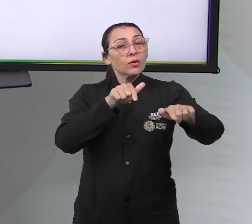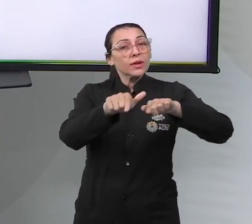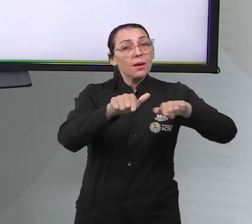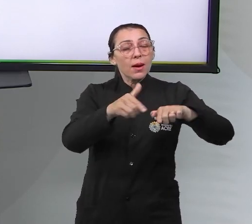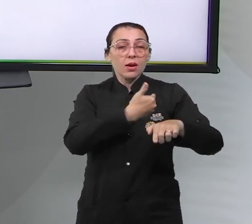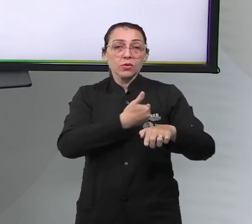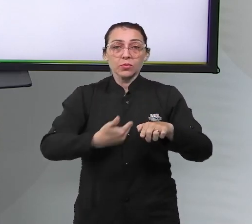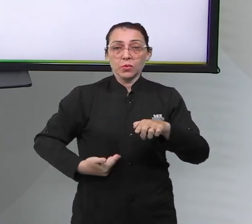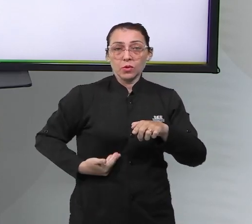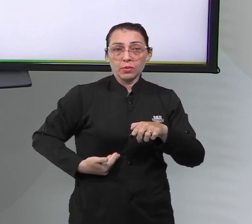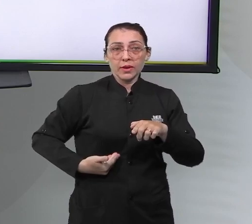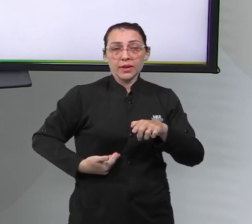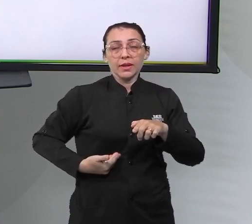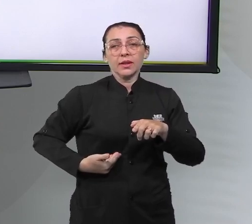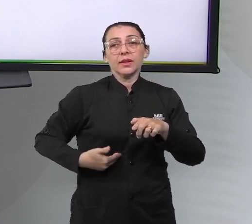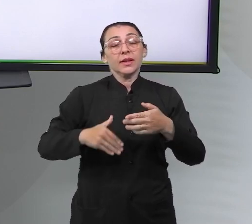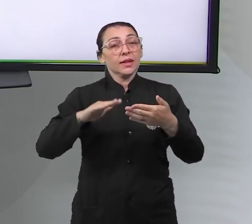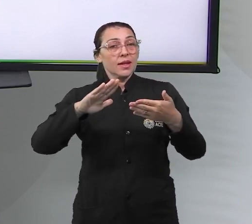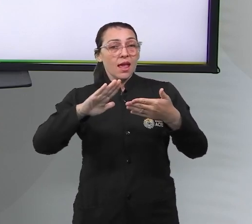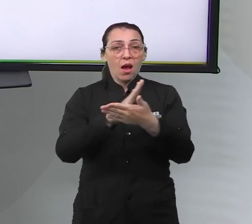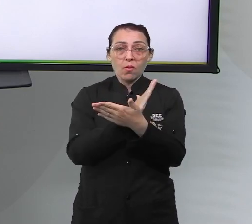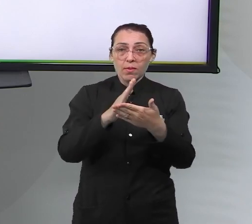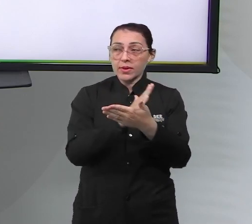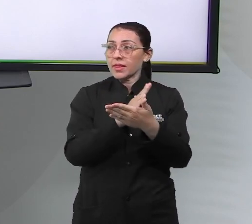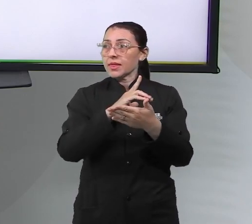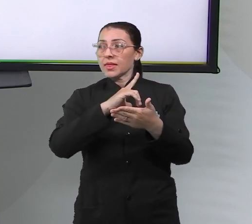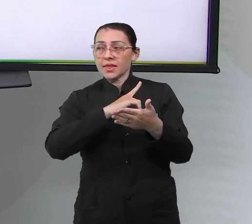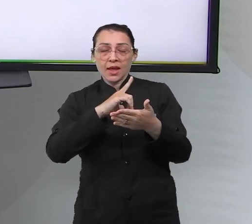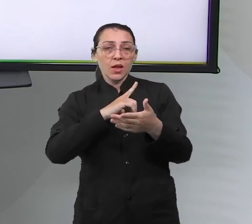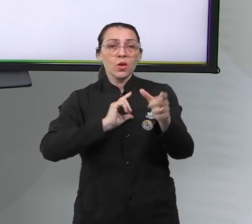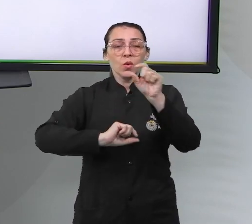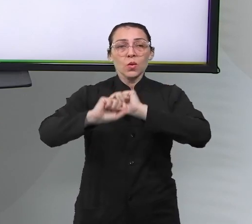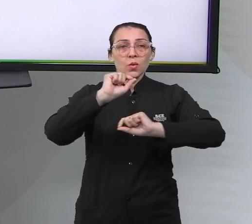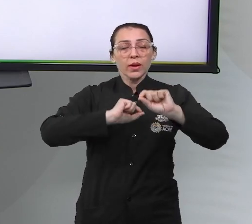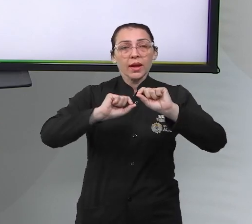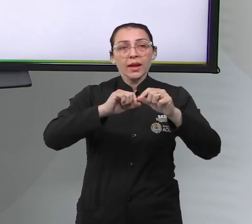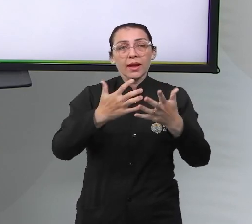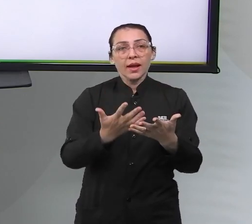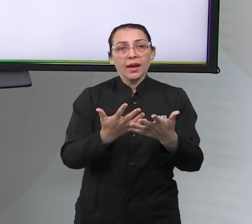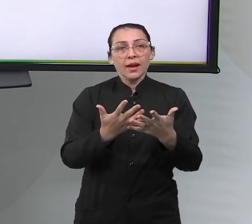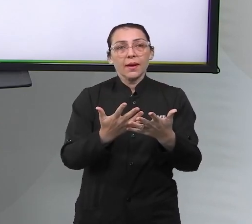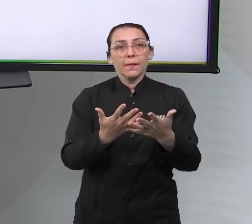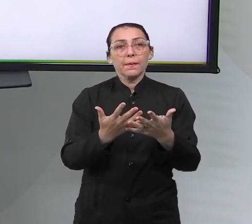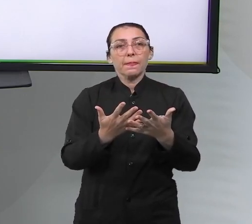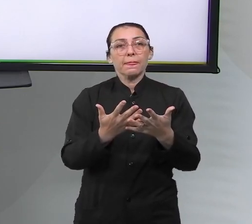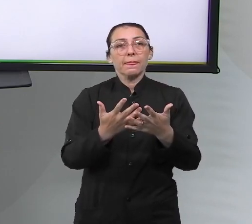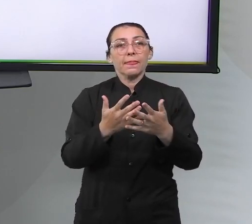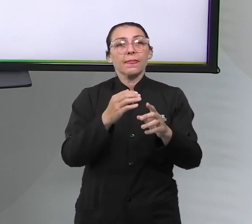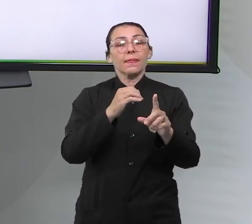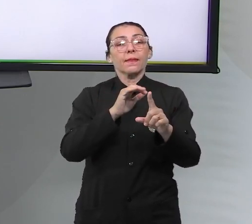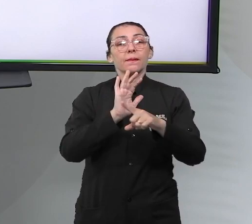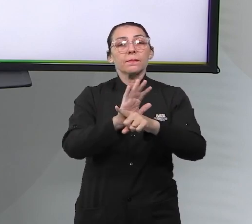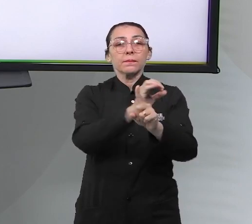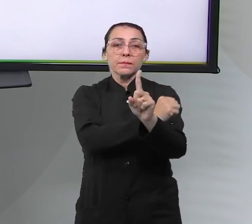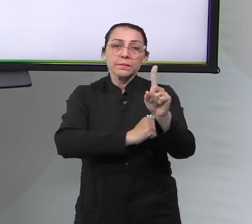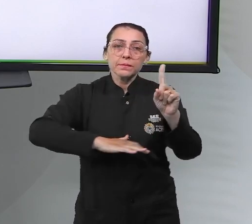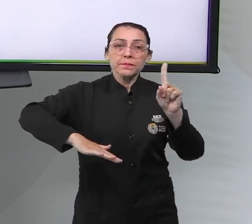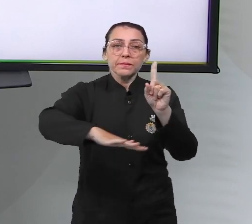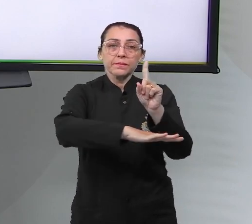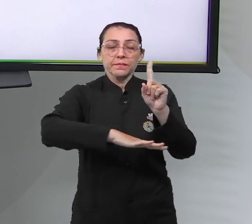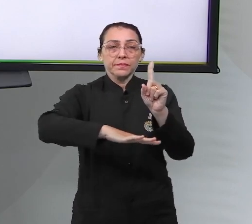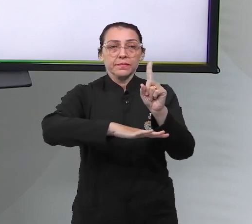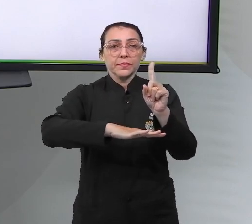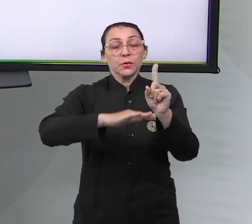serviços públicos, que muitas das vezes acabam correspondendo justamente à assistência social, como é o